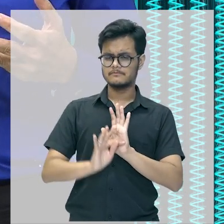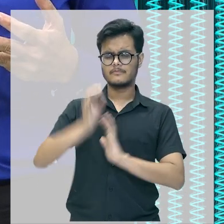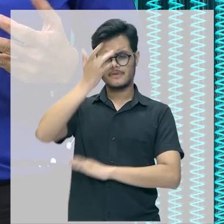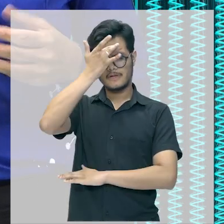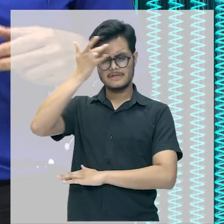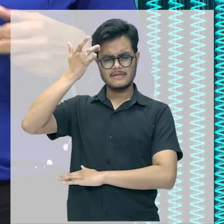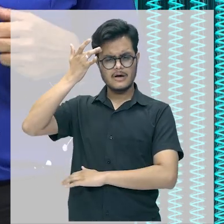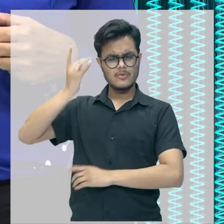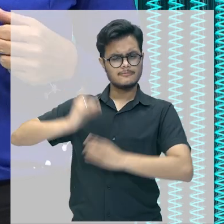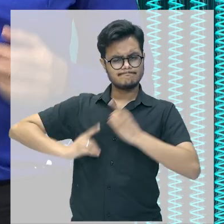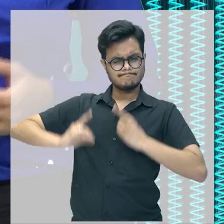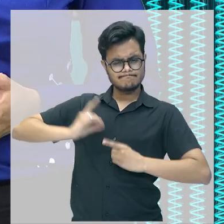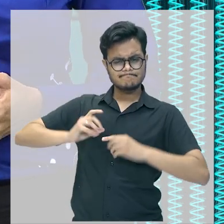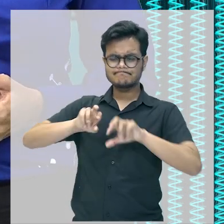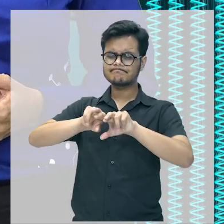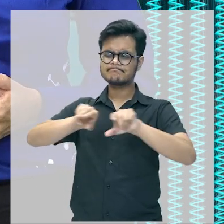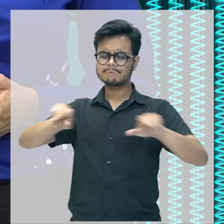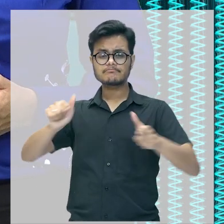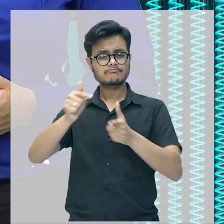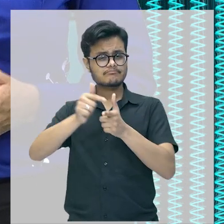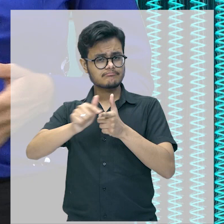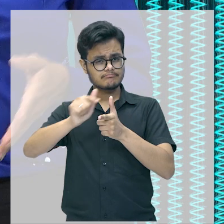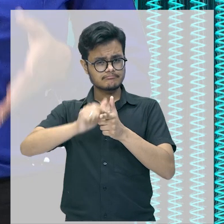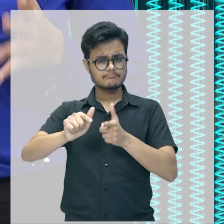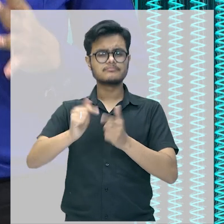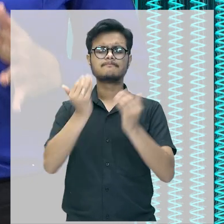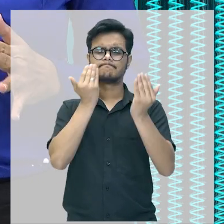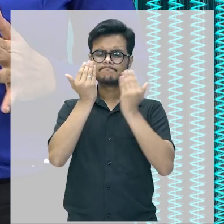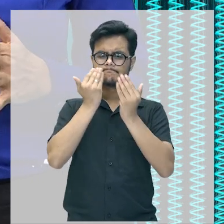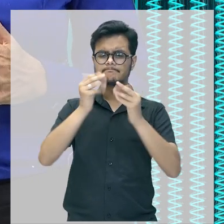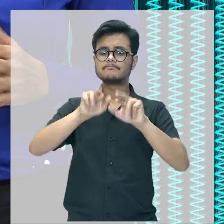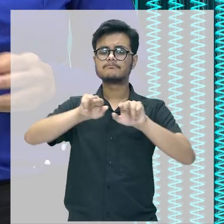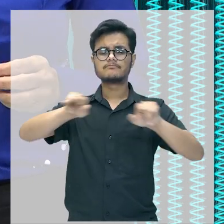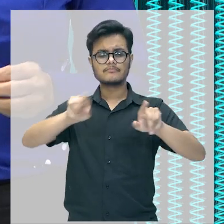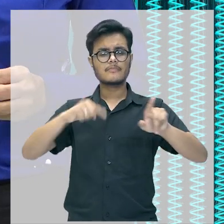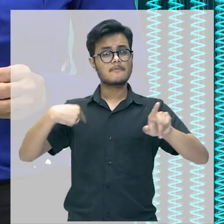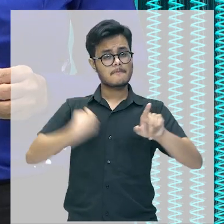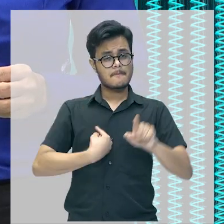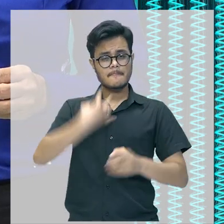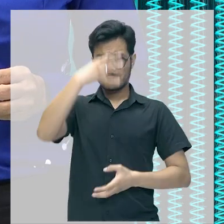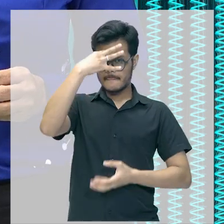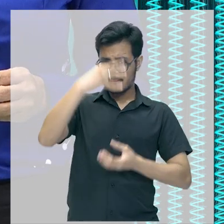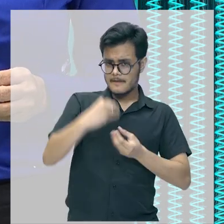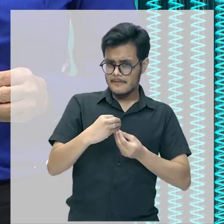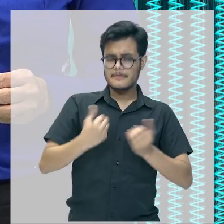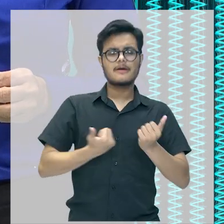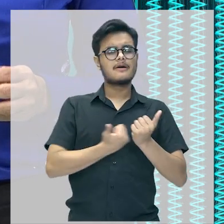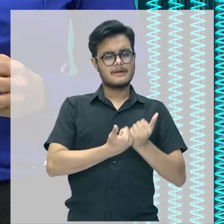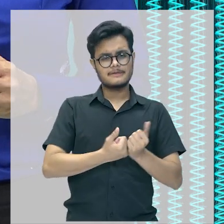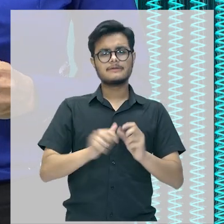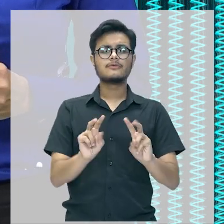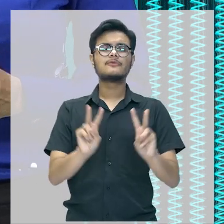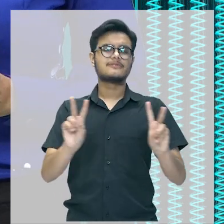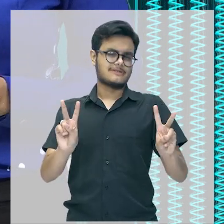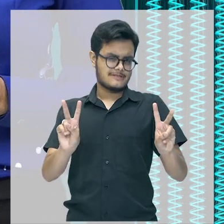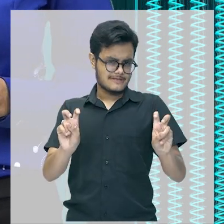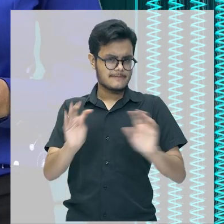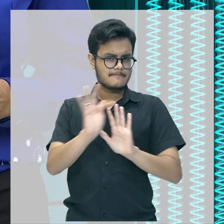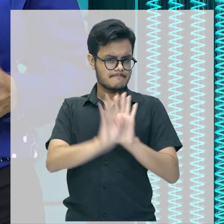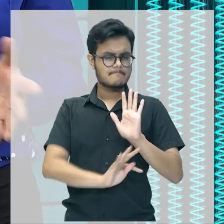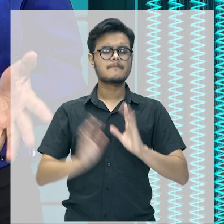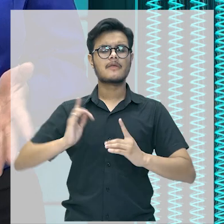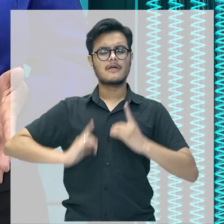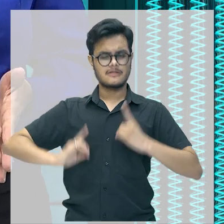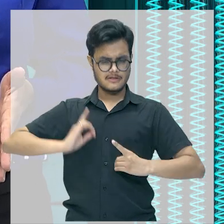mental, depressão, psicológico, não é verdade? Então, tudo isso ajudou a gente a indicar, né, a ter certeza que isso está